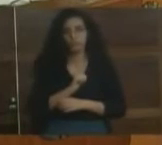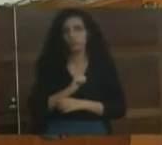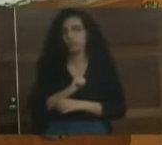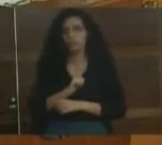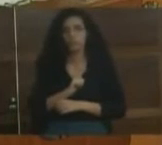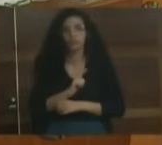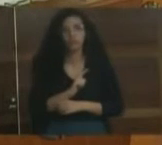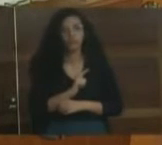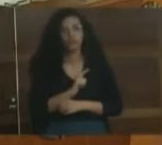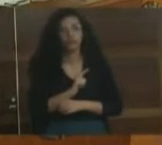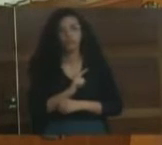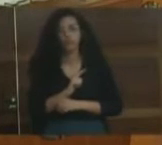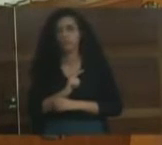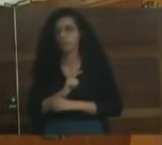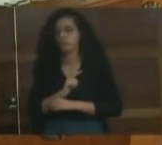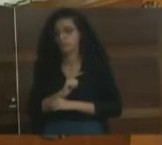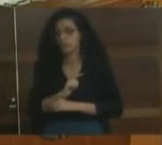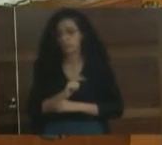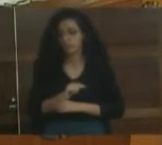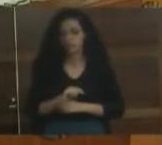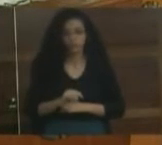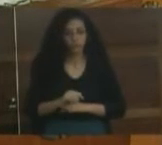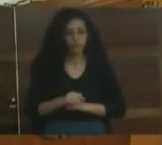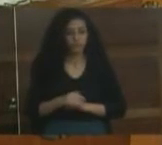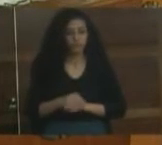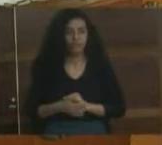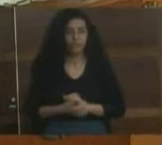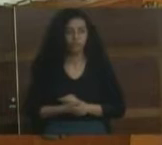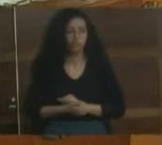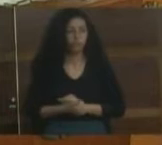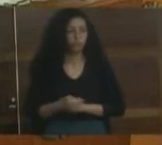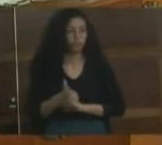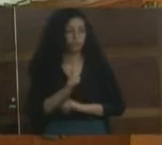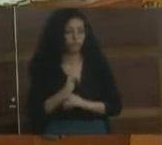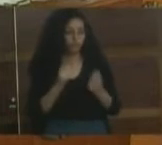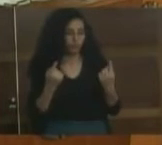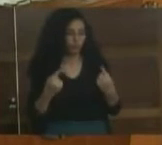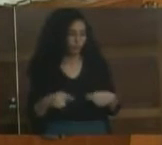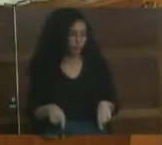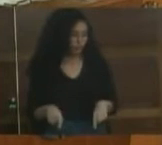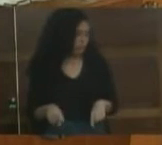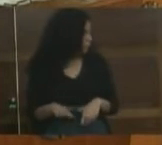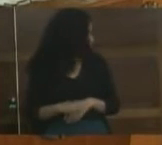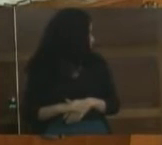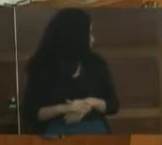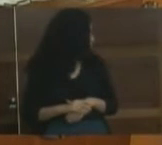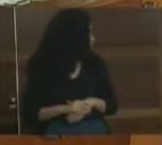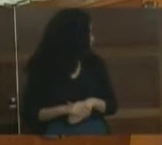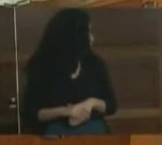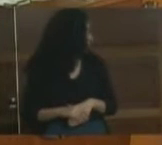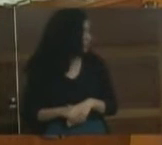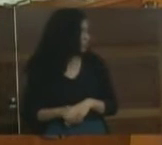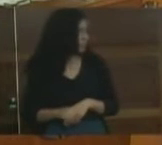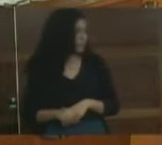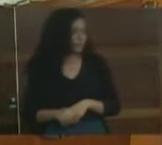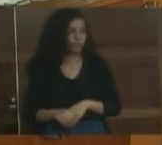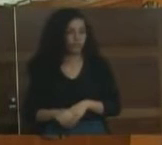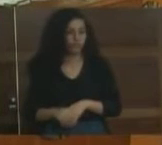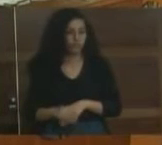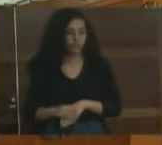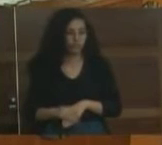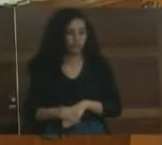temos né que nós consolidamos na controladoria tem aqui o nosso desafios né na nossa gestão